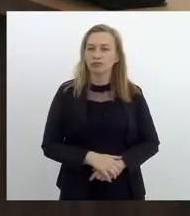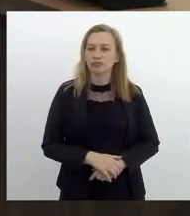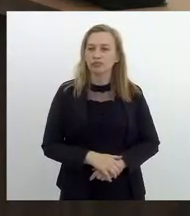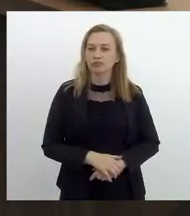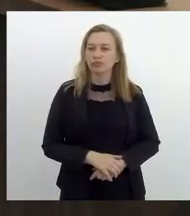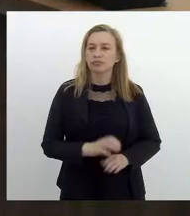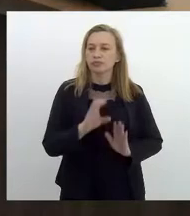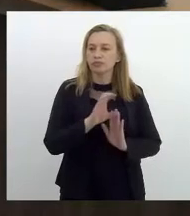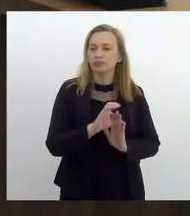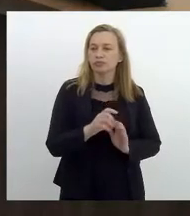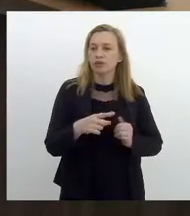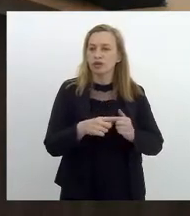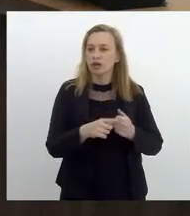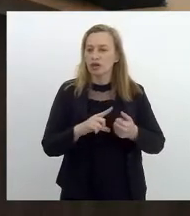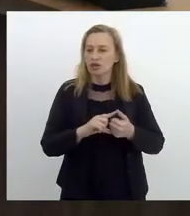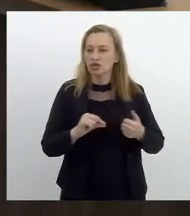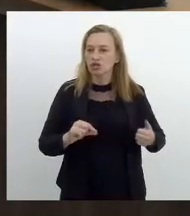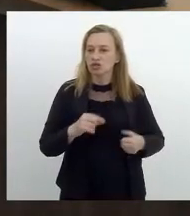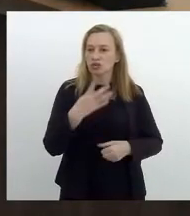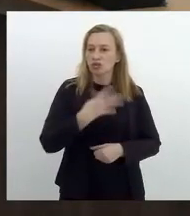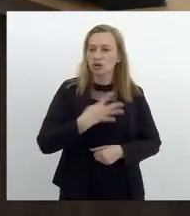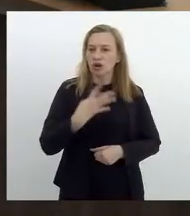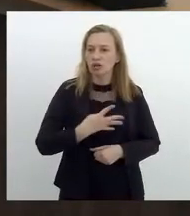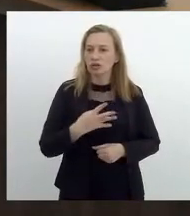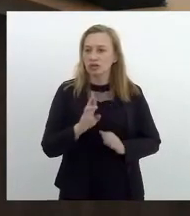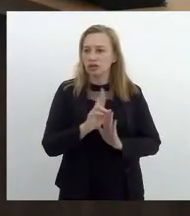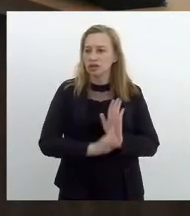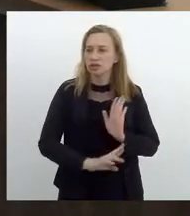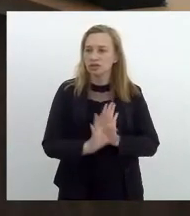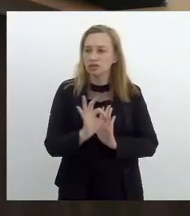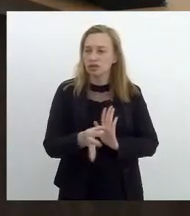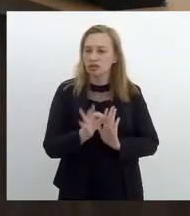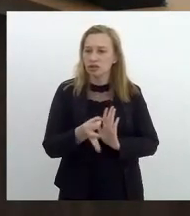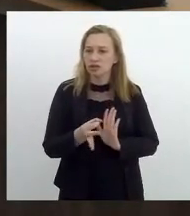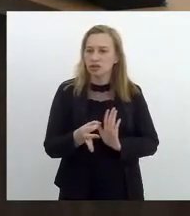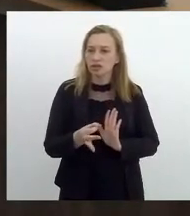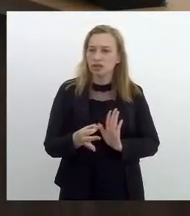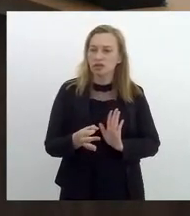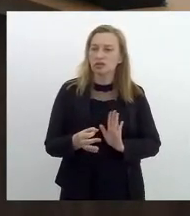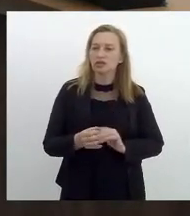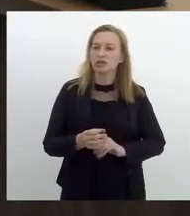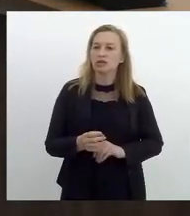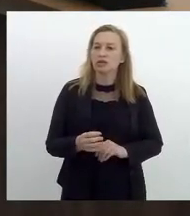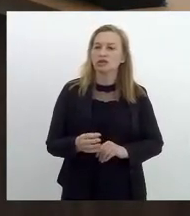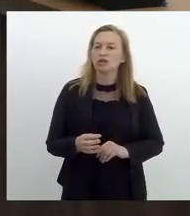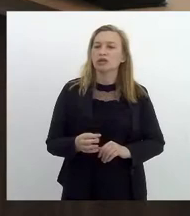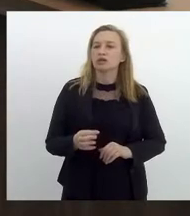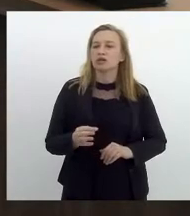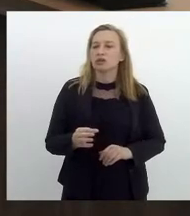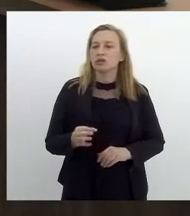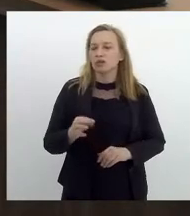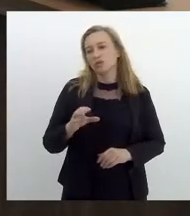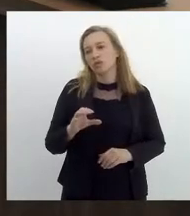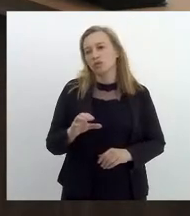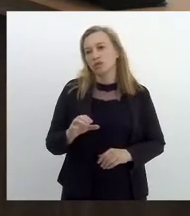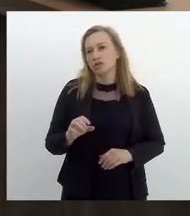para que o artigo 4º passe a ter a seguinte redação: a coabitação deverá ser provisória nos casos justificáveis em que não existam